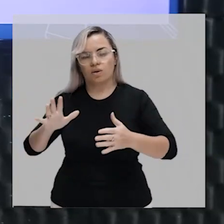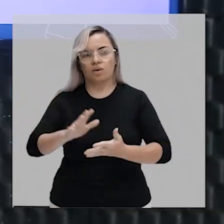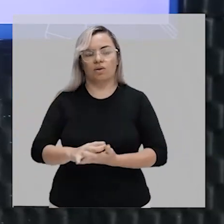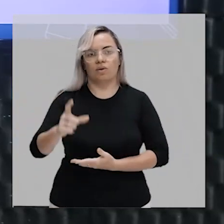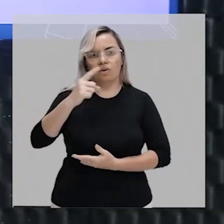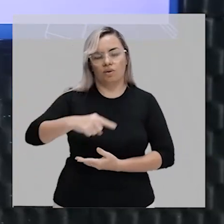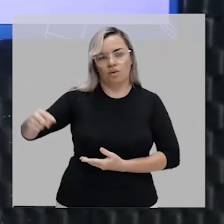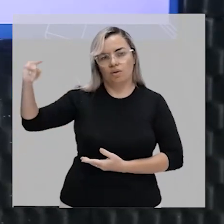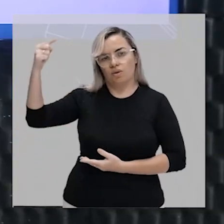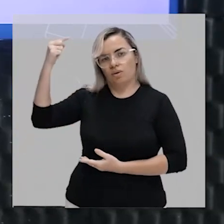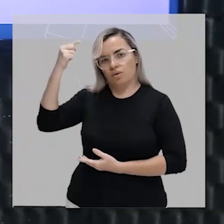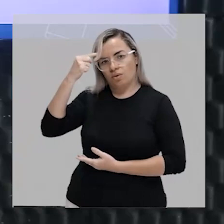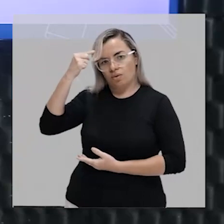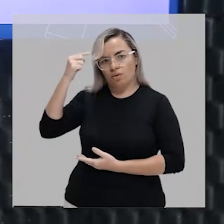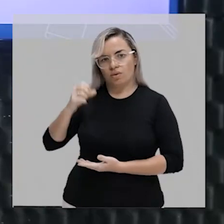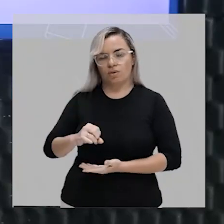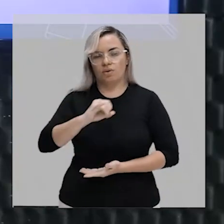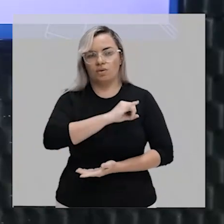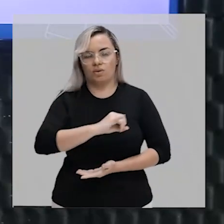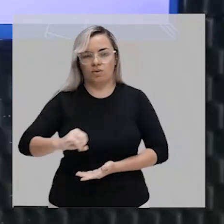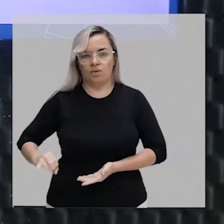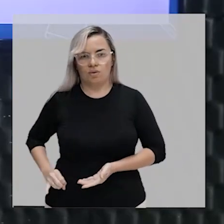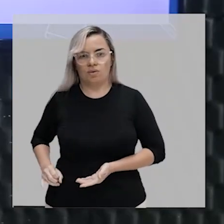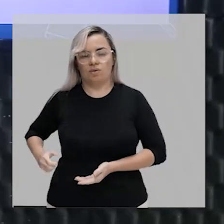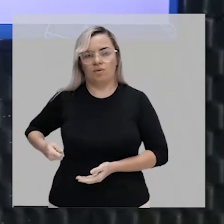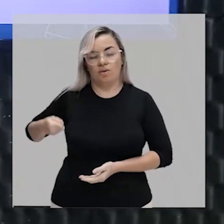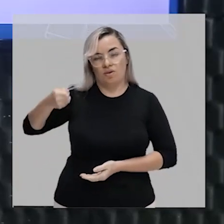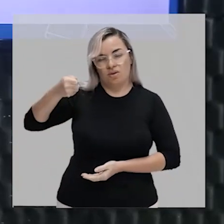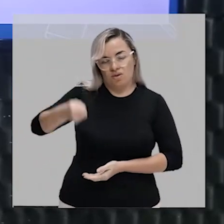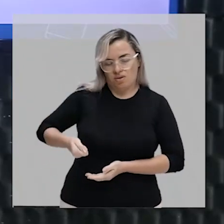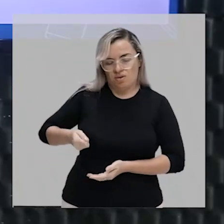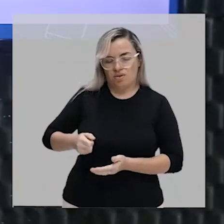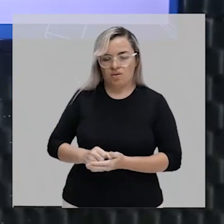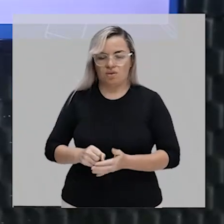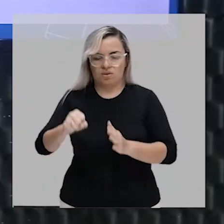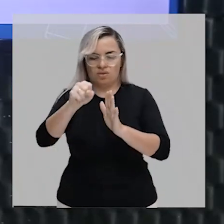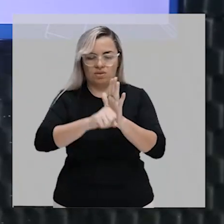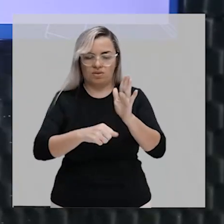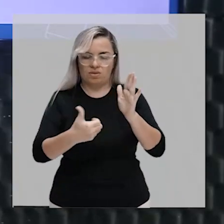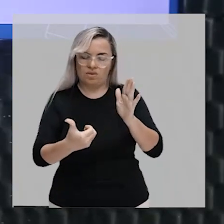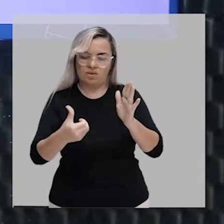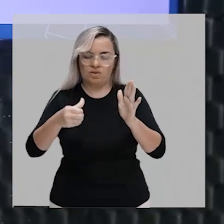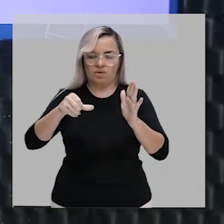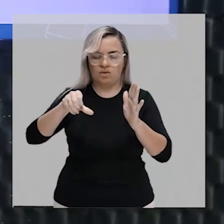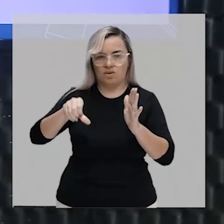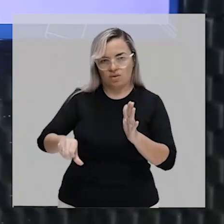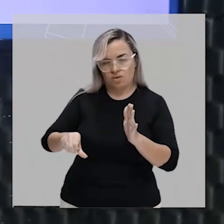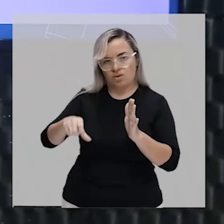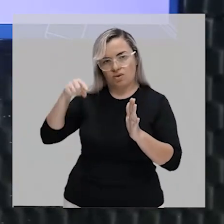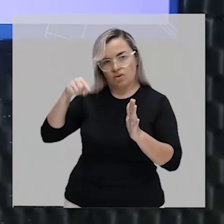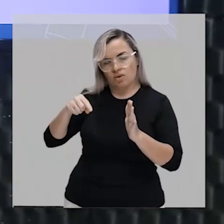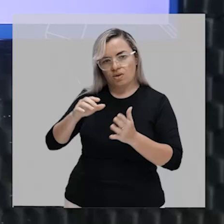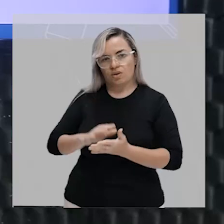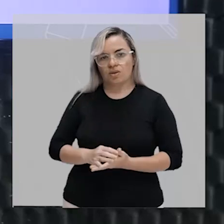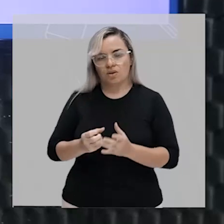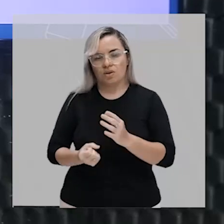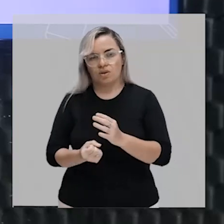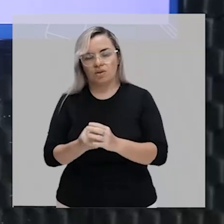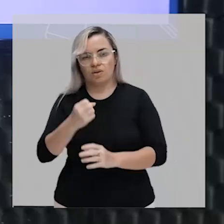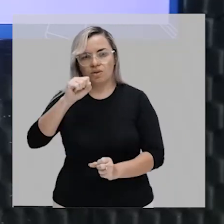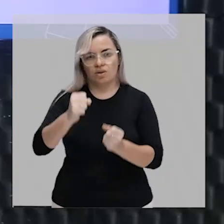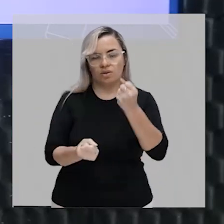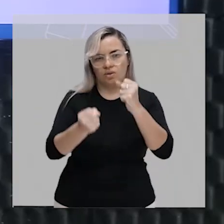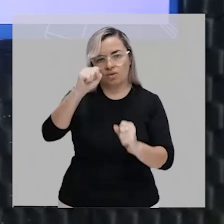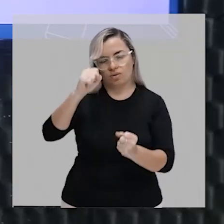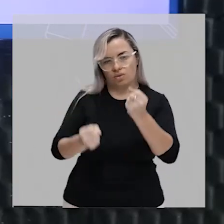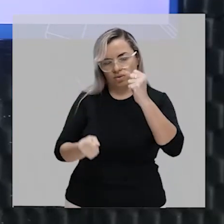de que o imperialismo europeu do século XIX ele foi o filho da industrialização. A partir